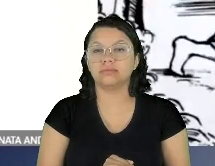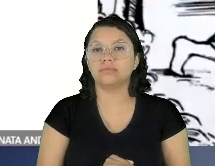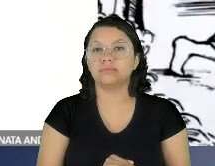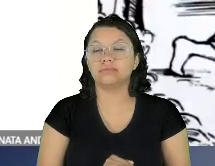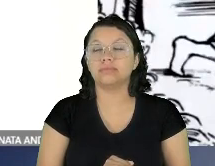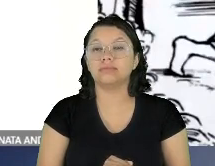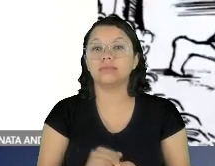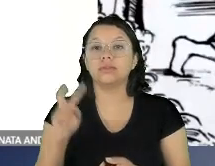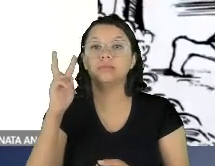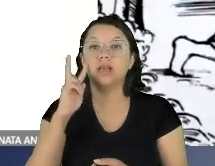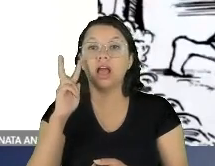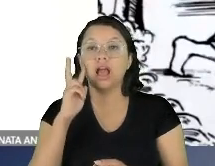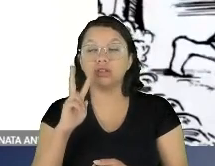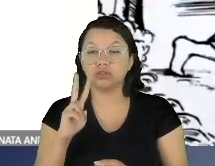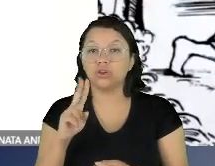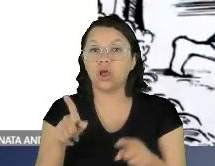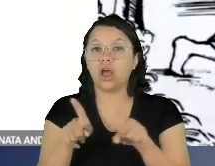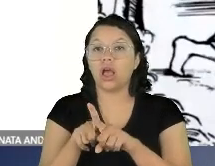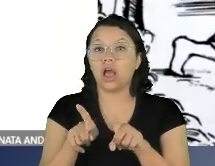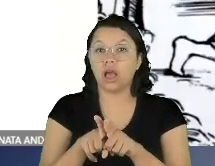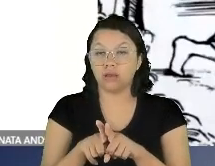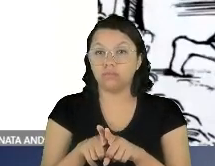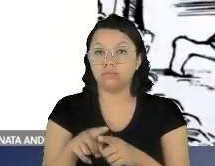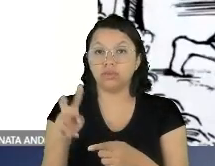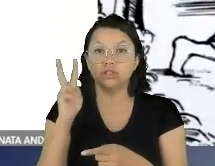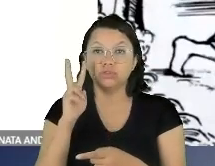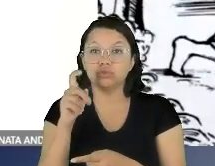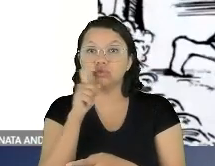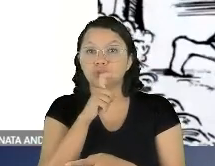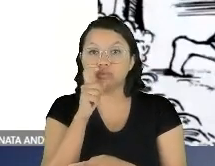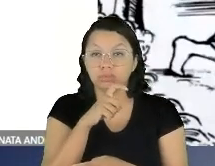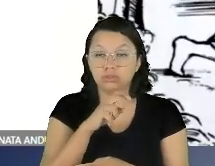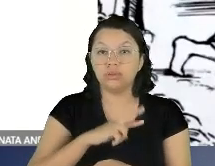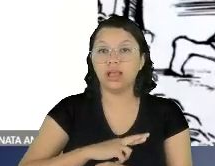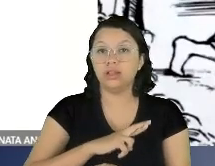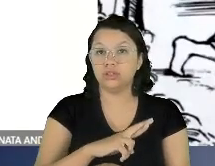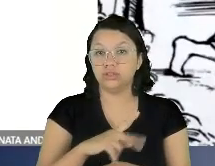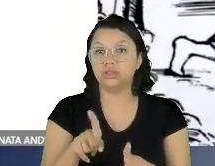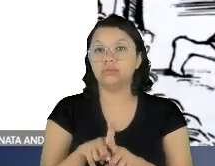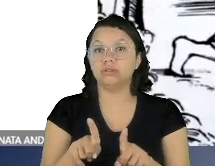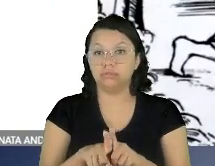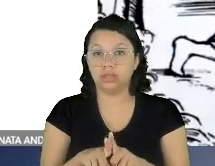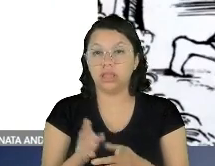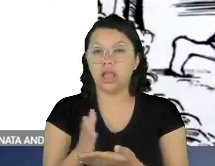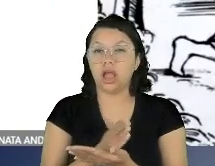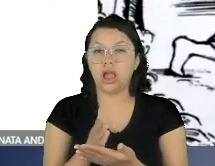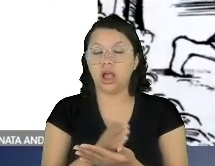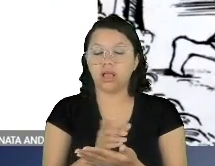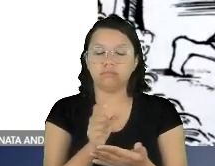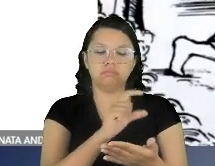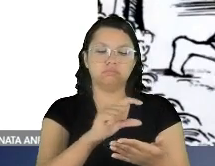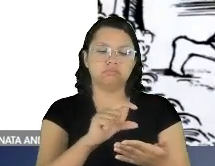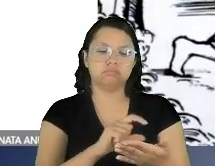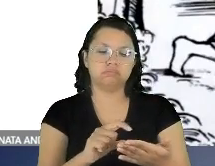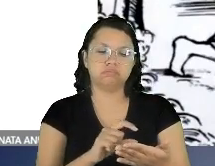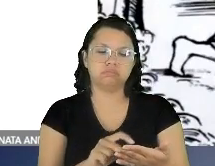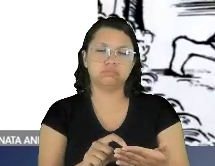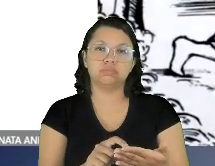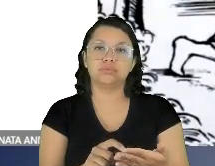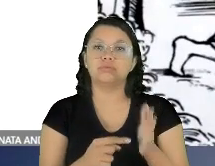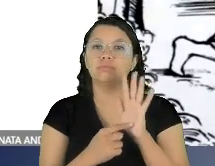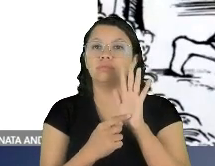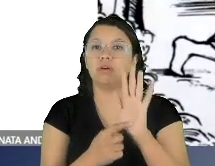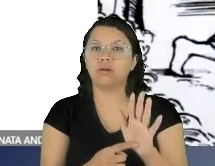Tanto a história, como a mitologia e até a religião, em algumas passagens, trouxeram o sexo